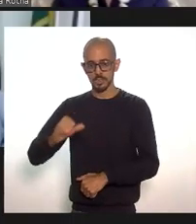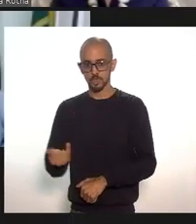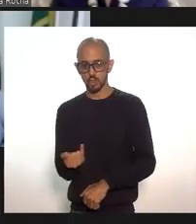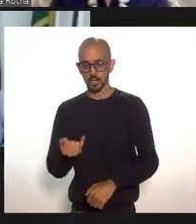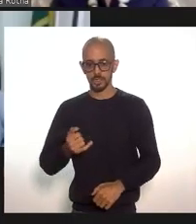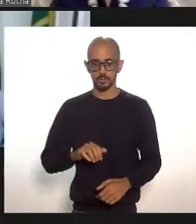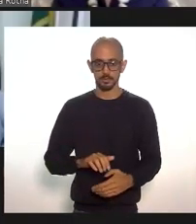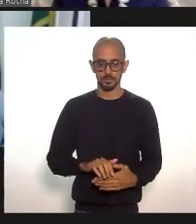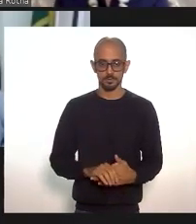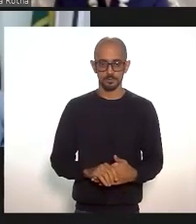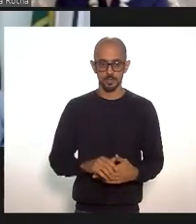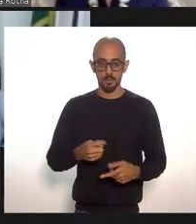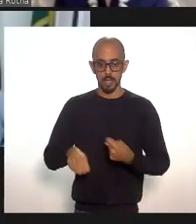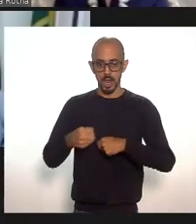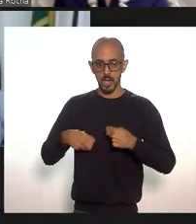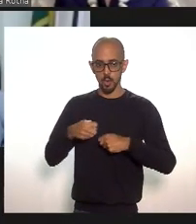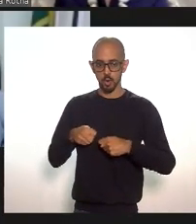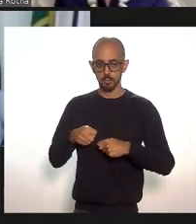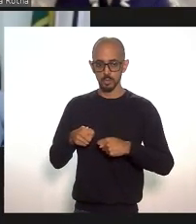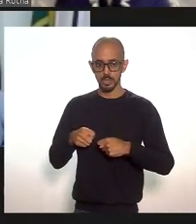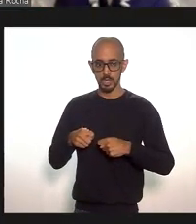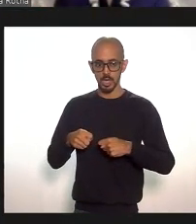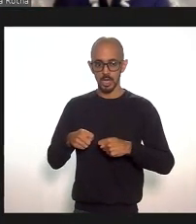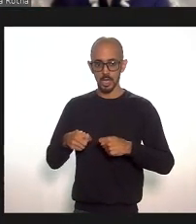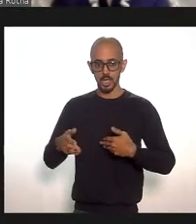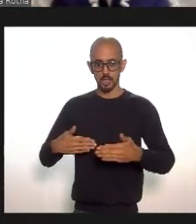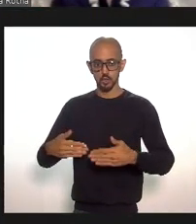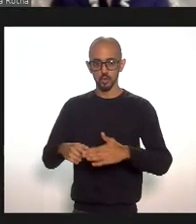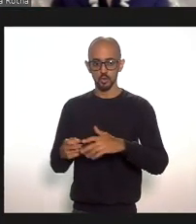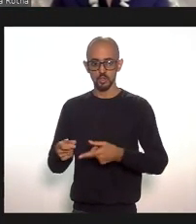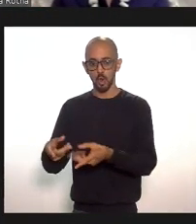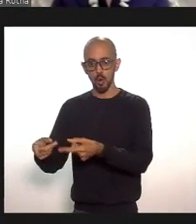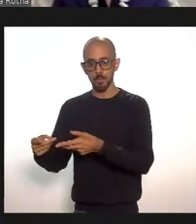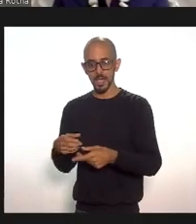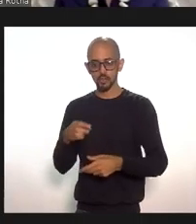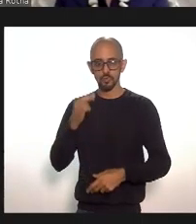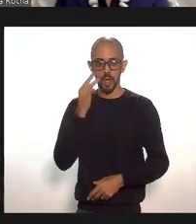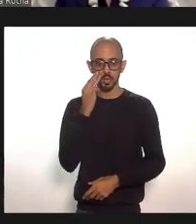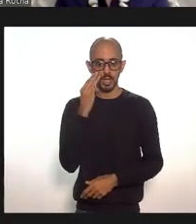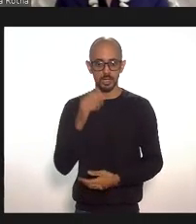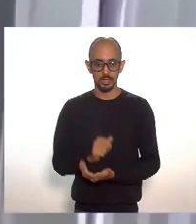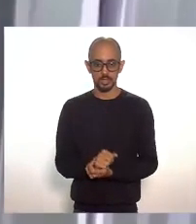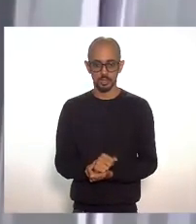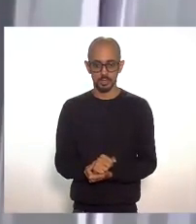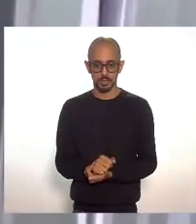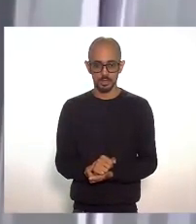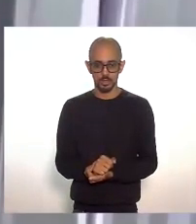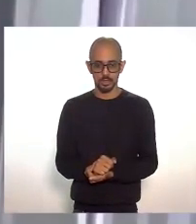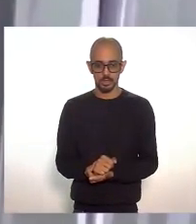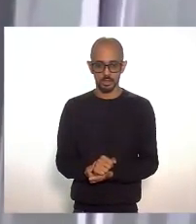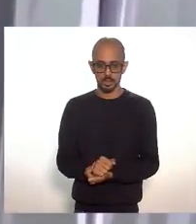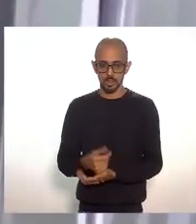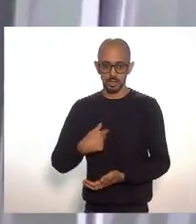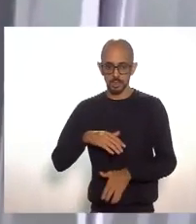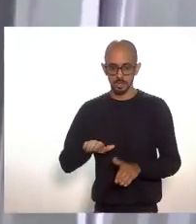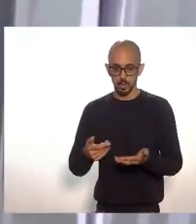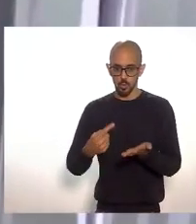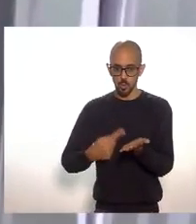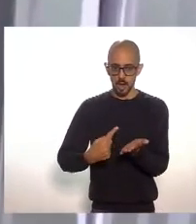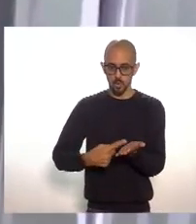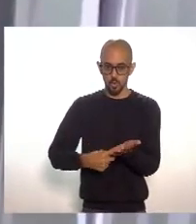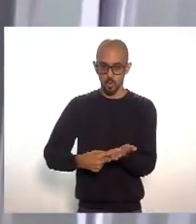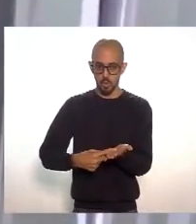Pela economia, indústria e comércio, deputado Valdec Carneiro. Dona Tia Ju, saúdo o acordo entre o presidente da